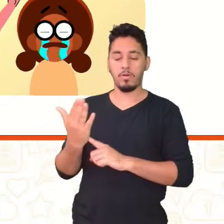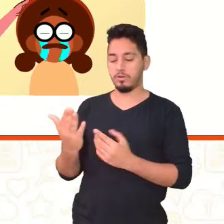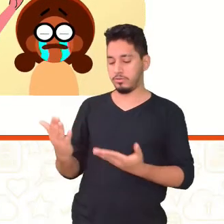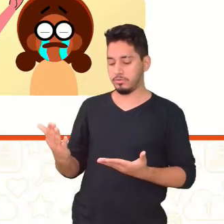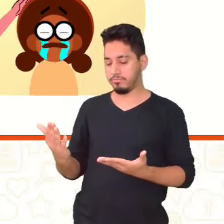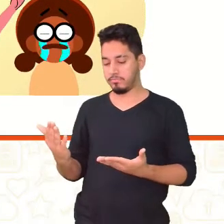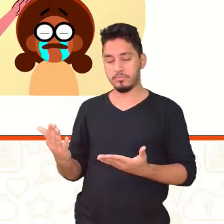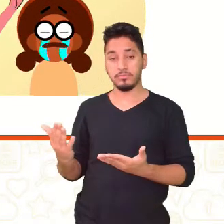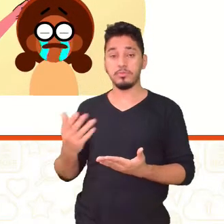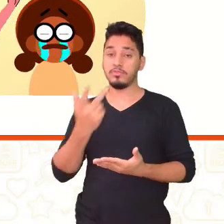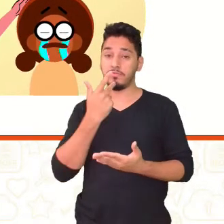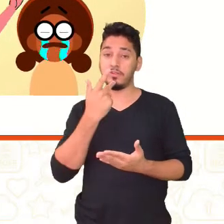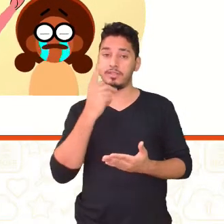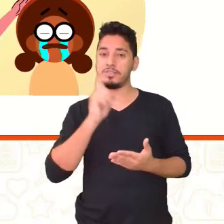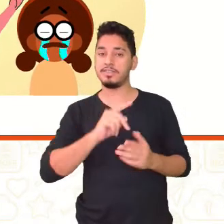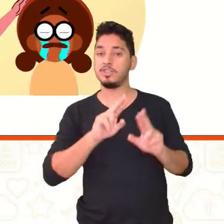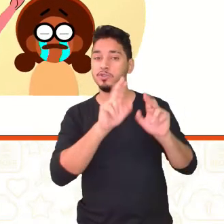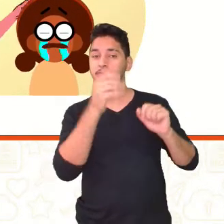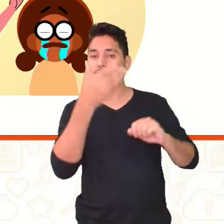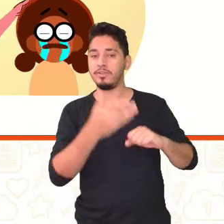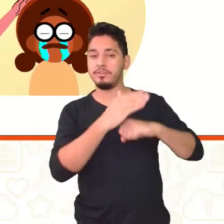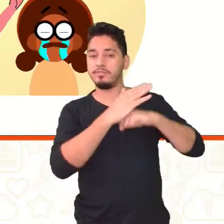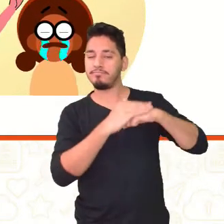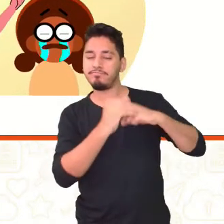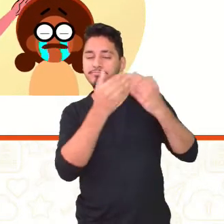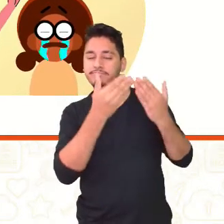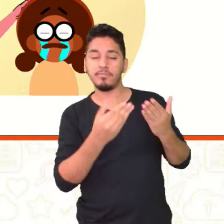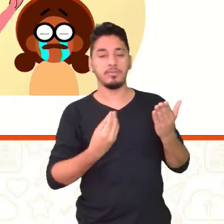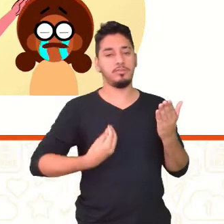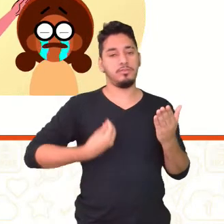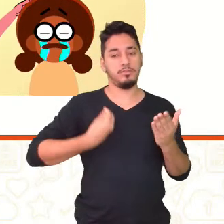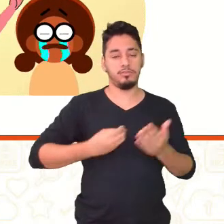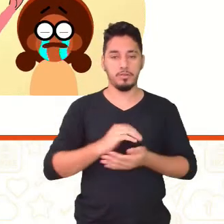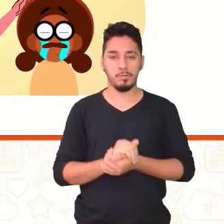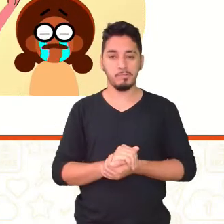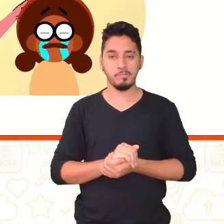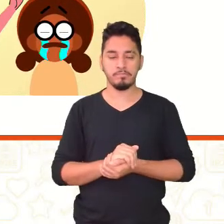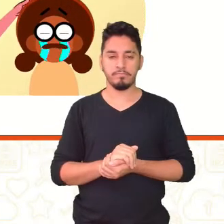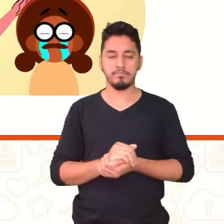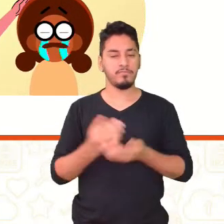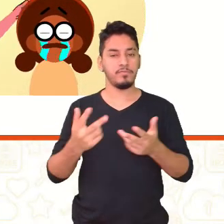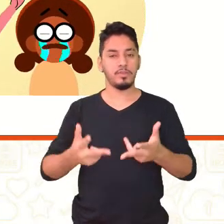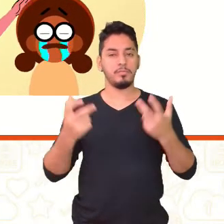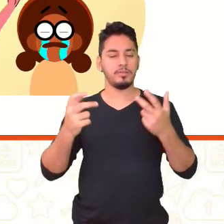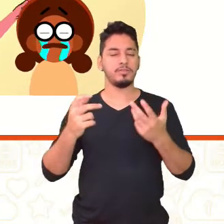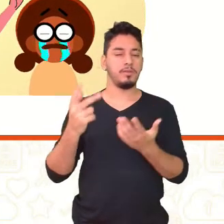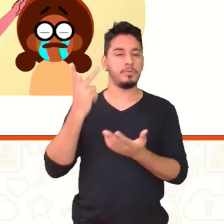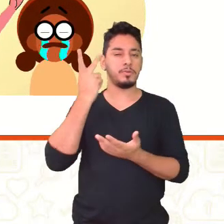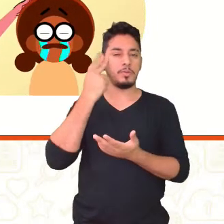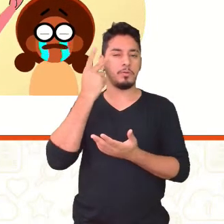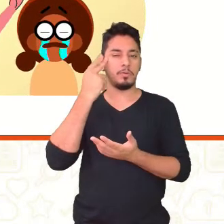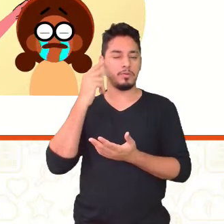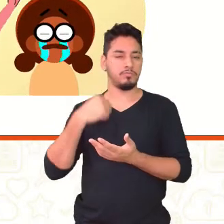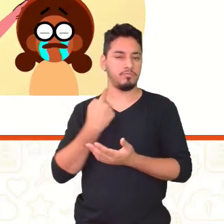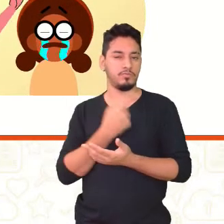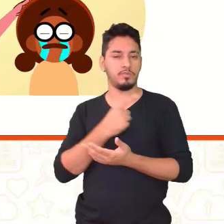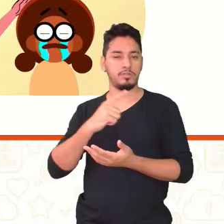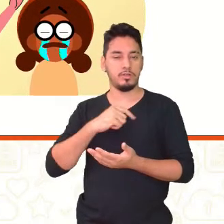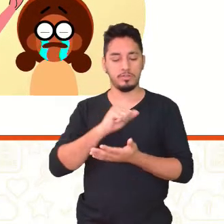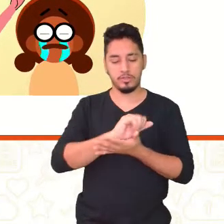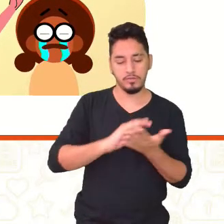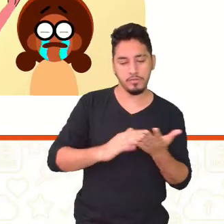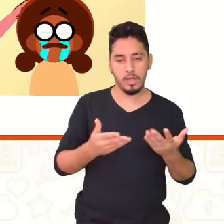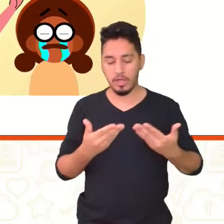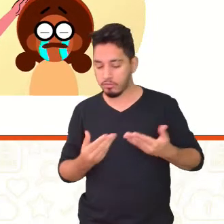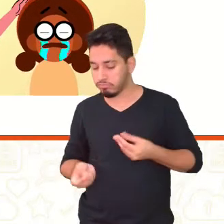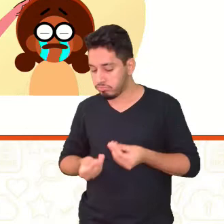está falando desse componente afetivo, né, que precisa existir. A gente percebe muito corriqueiramente, quando a gente desenvolve as atividades,